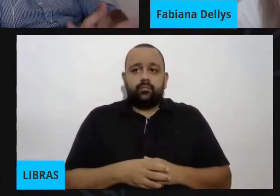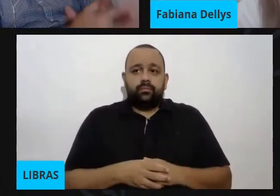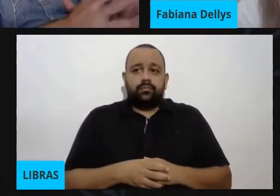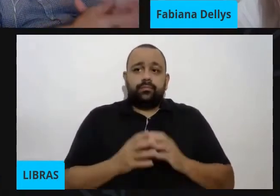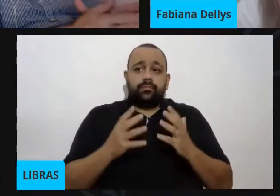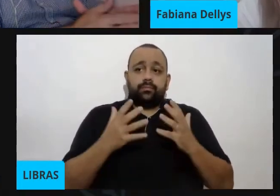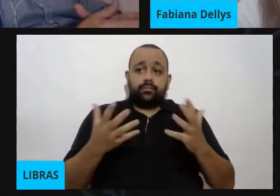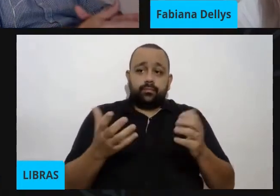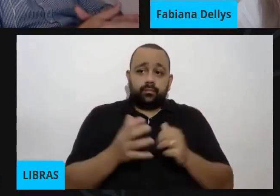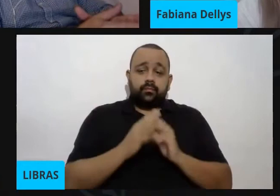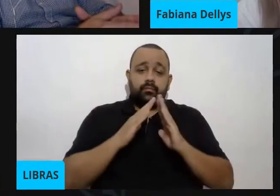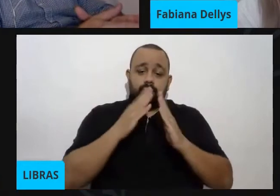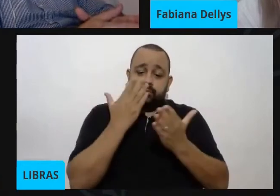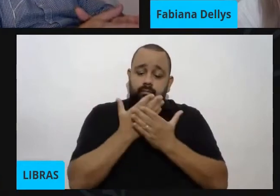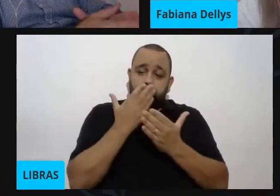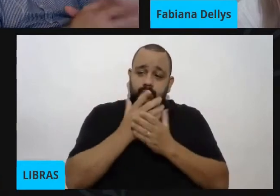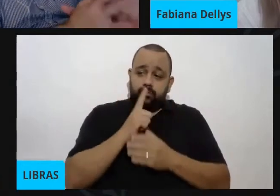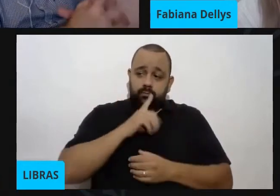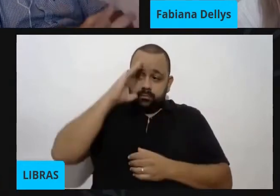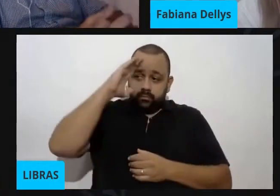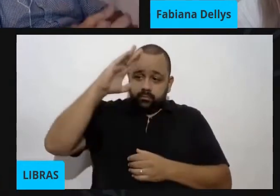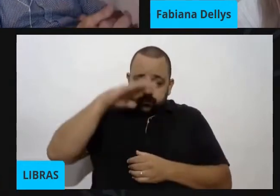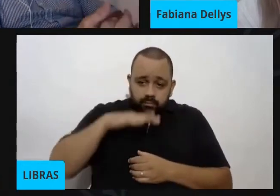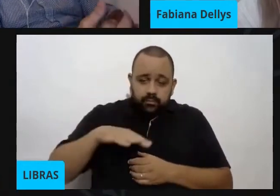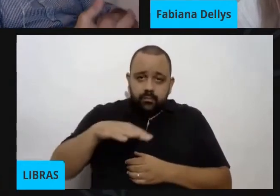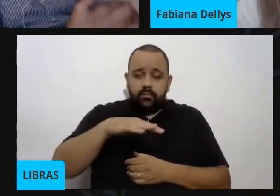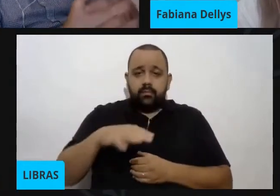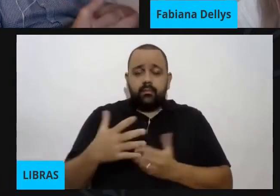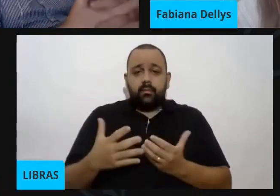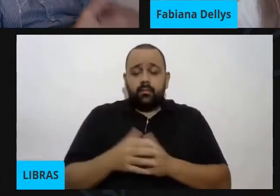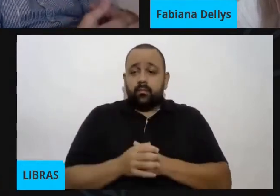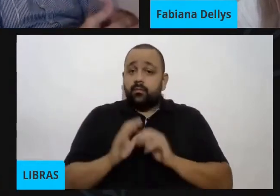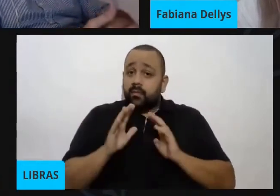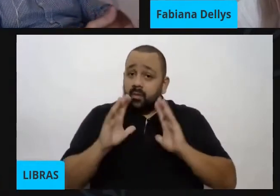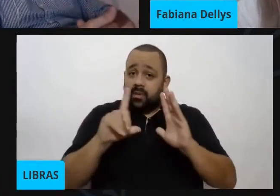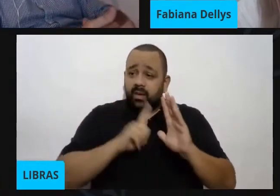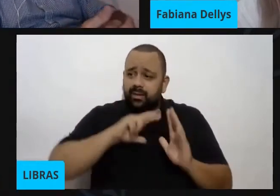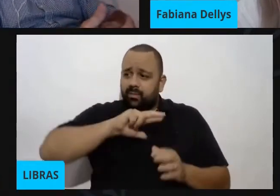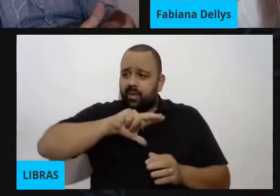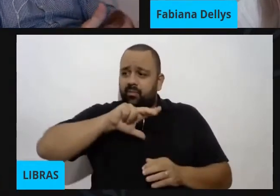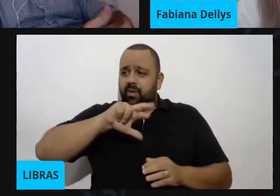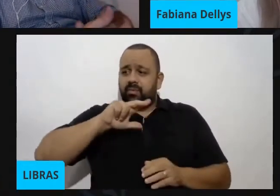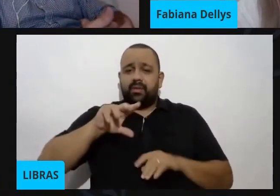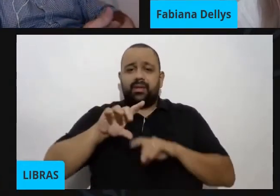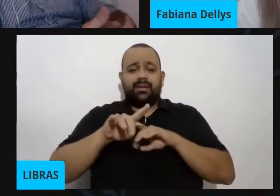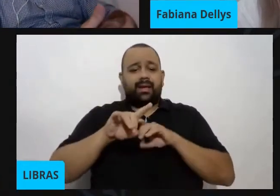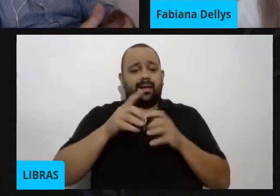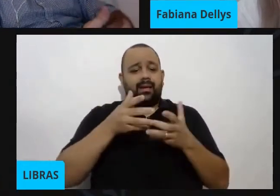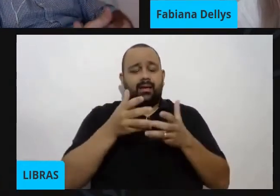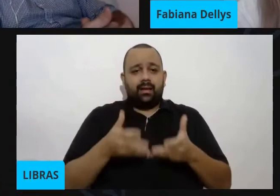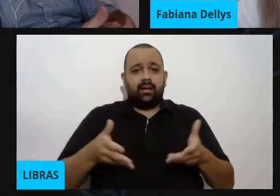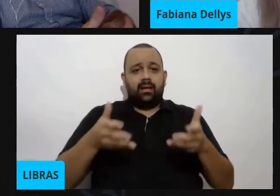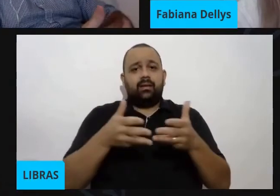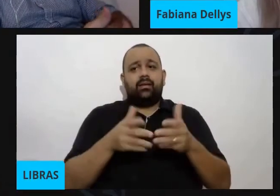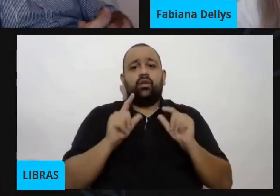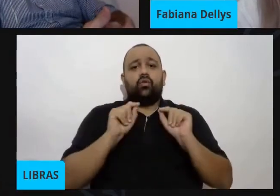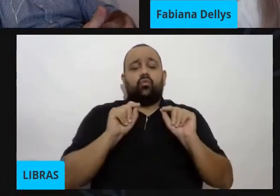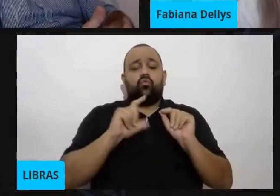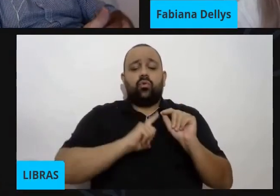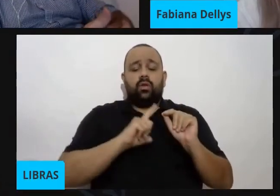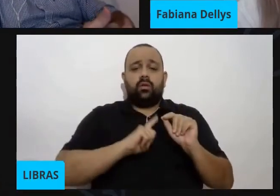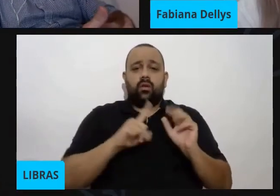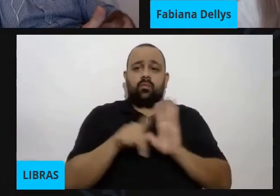Então, a escola tem um papel determinante. Só que existem técnicas que são